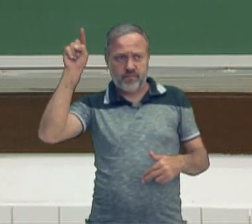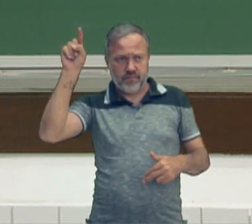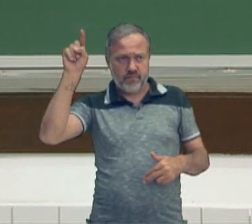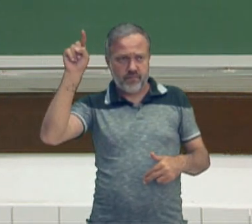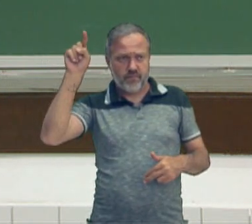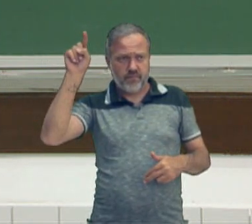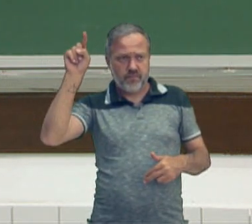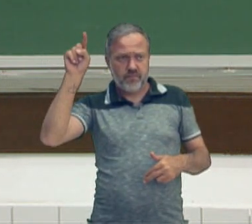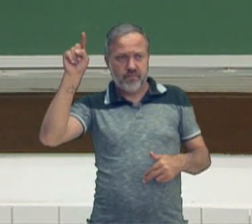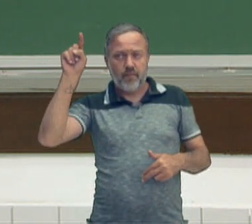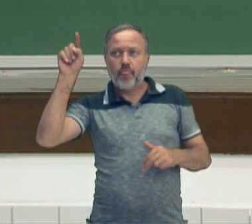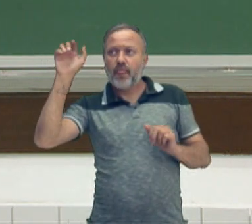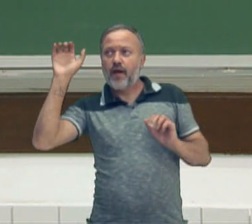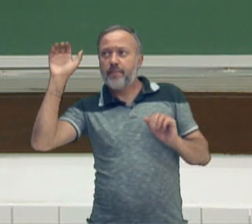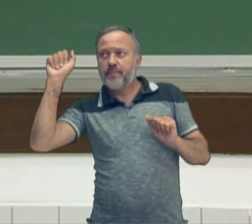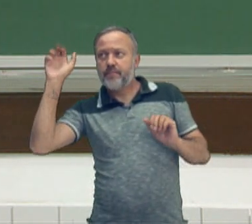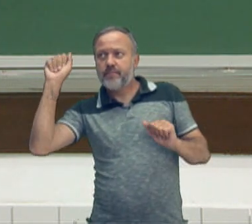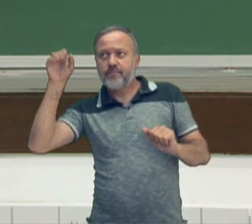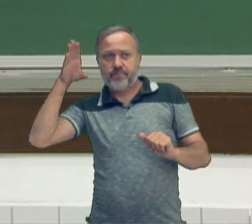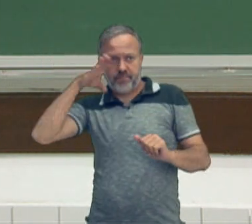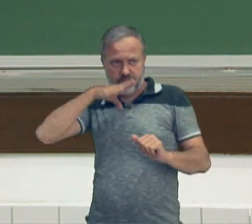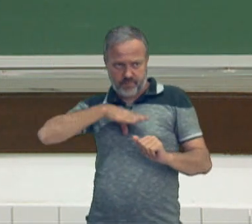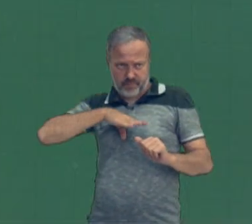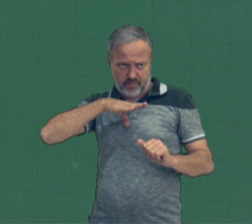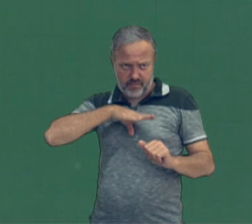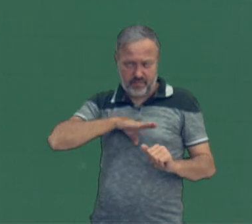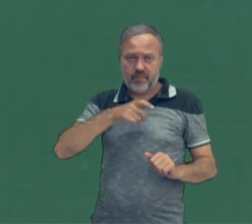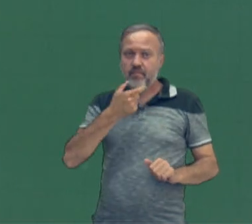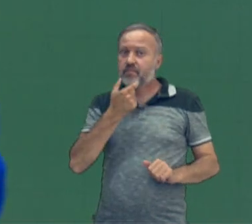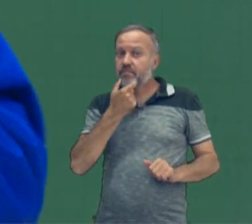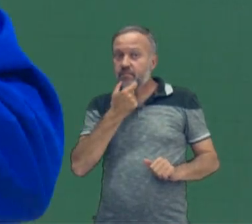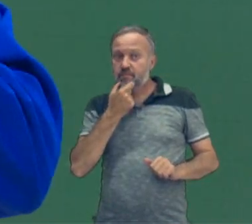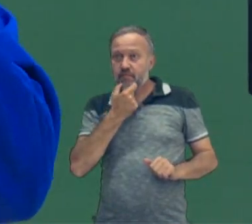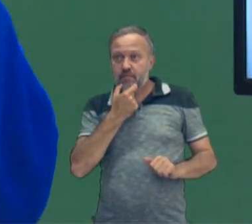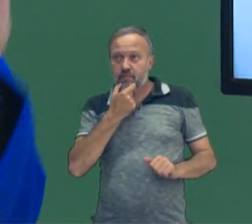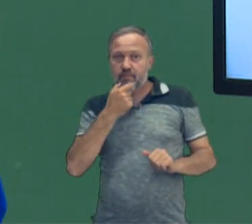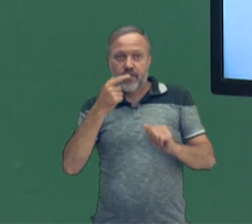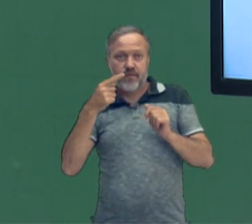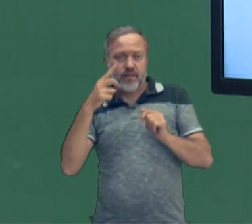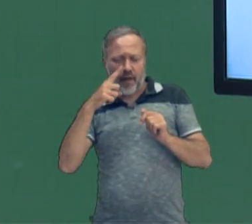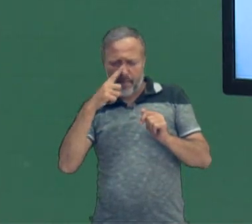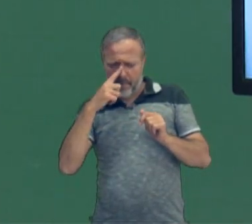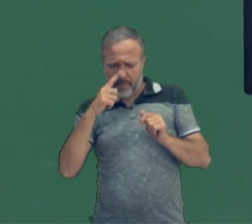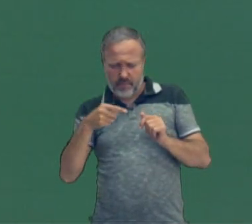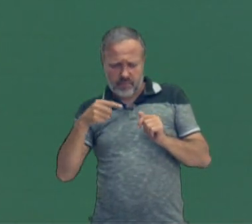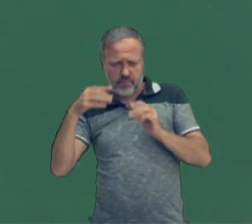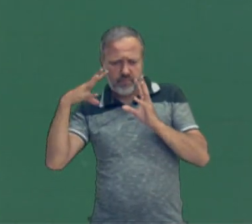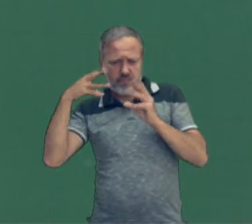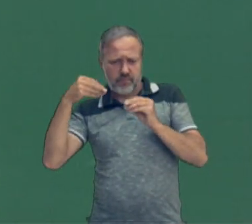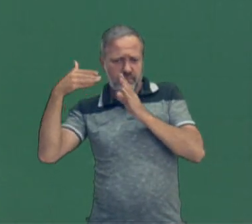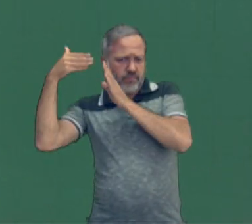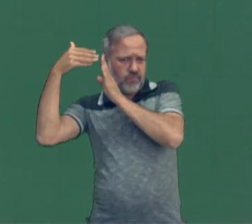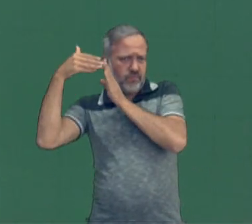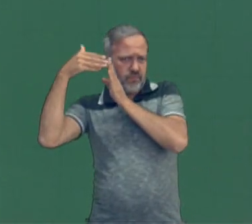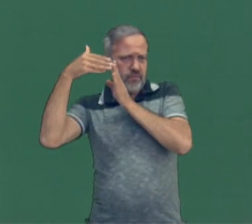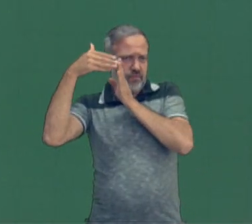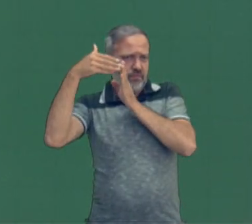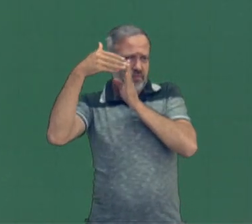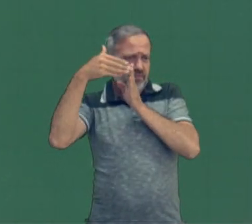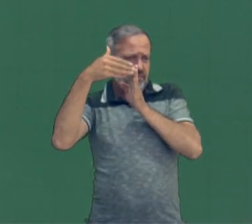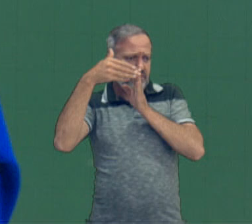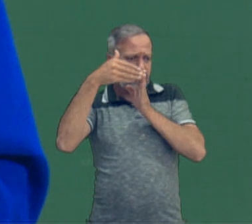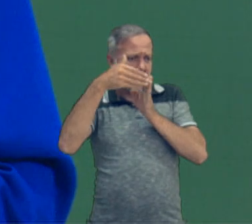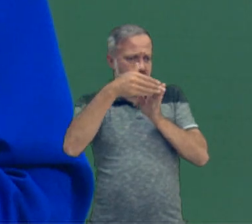três, Espanha, Portugal, Inglaterra, né, direcionavam todas essas conquistas para a